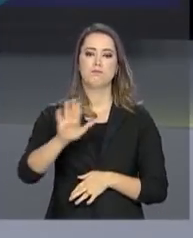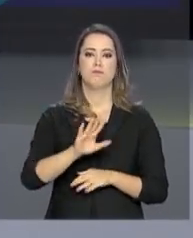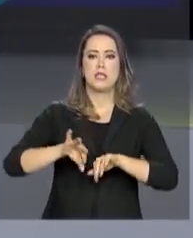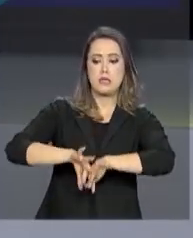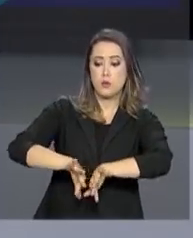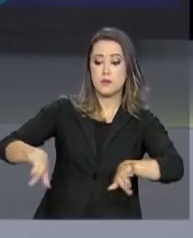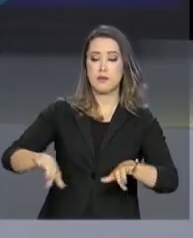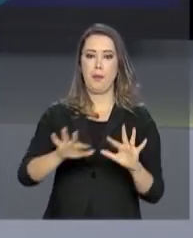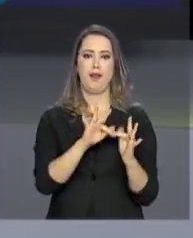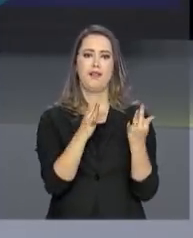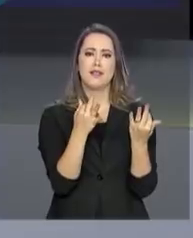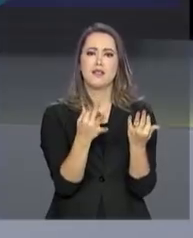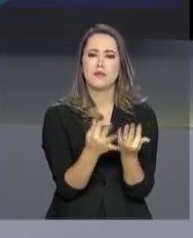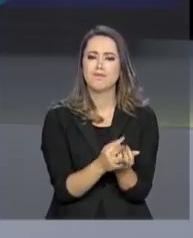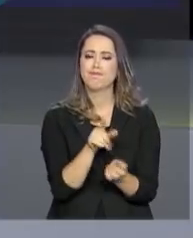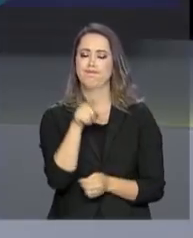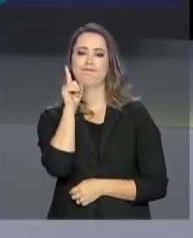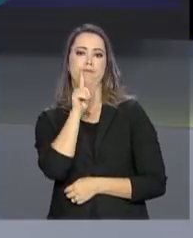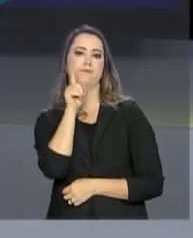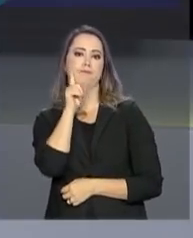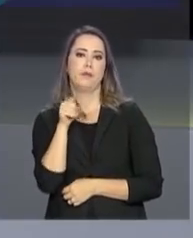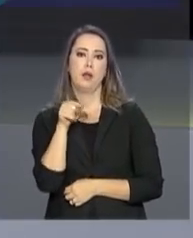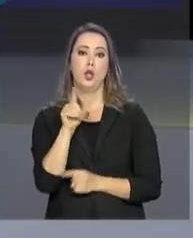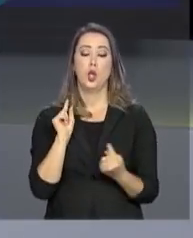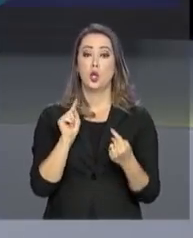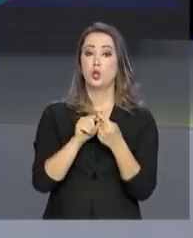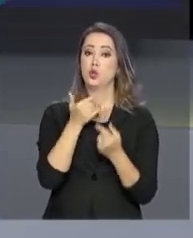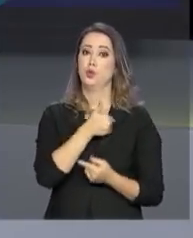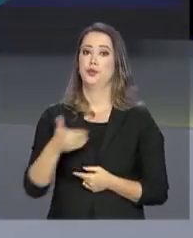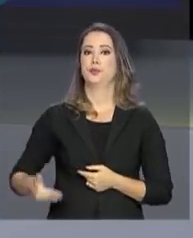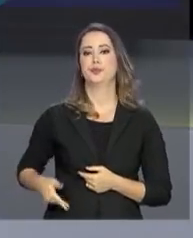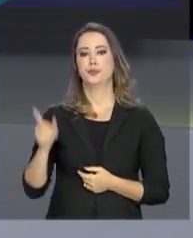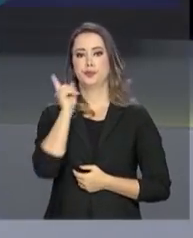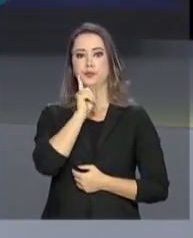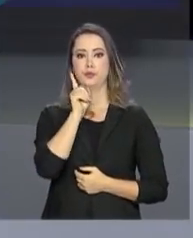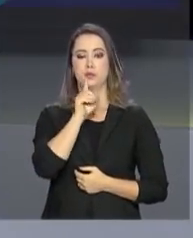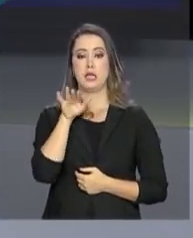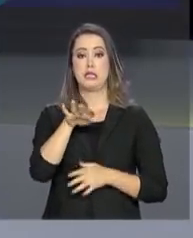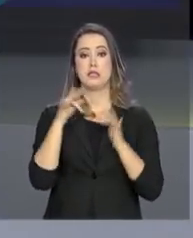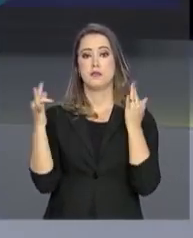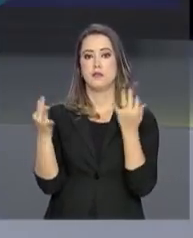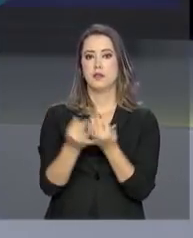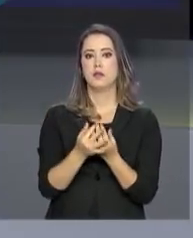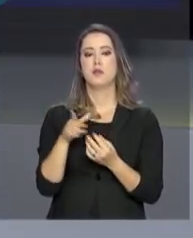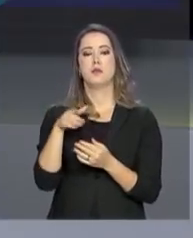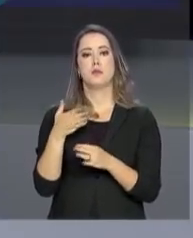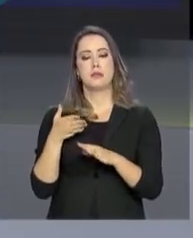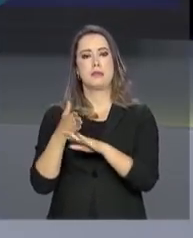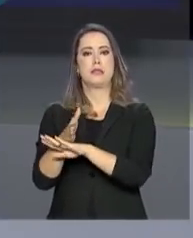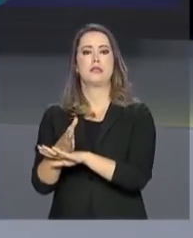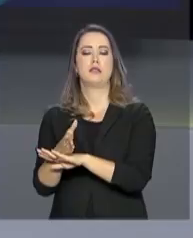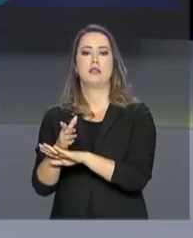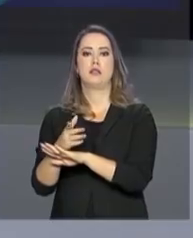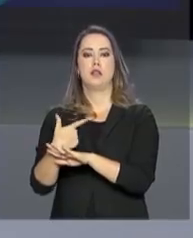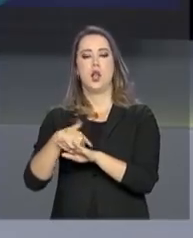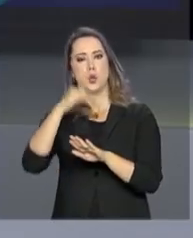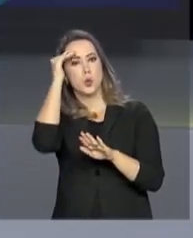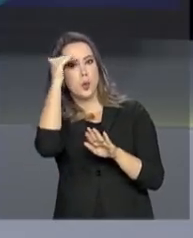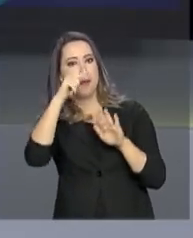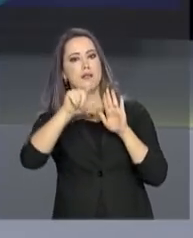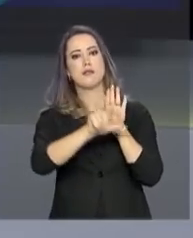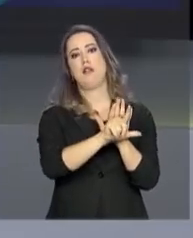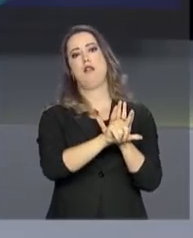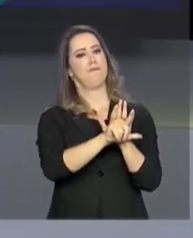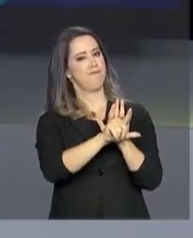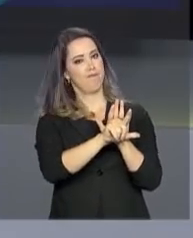separadas dos pais nos estados unidos de acordo com o governo norte-americano essas famílias tentaram entrar ilegalmente no país o